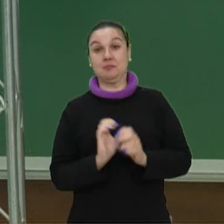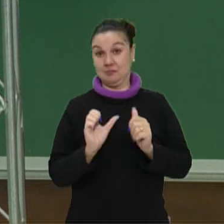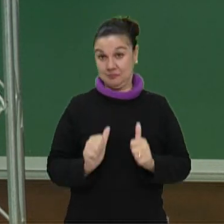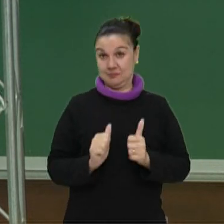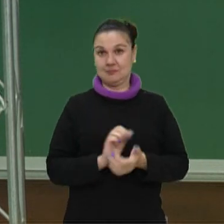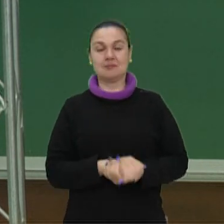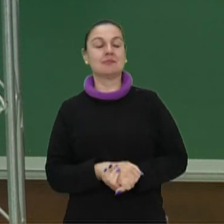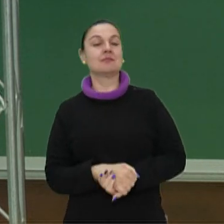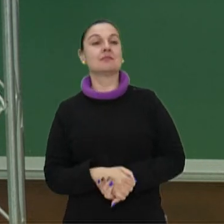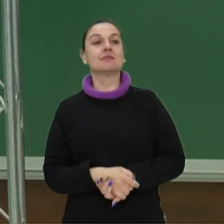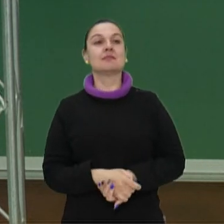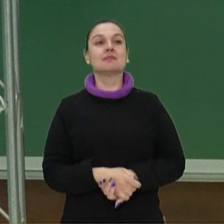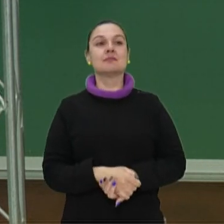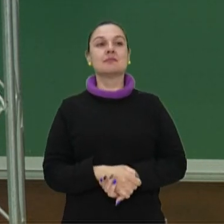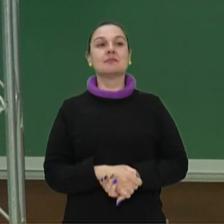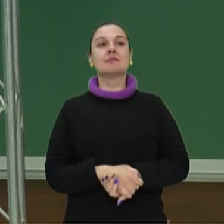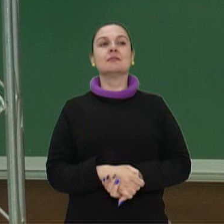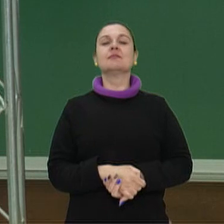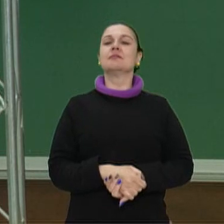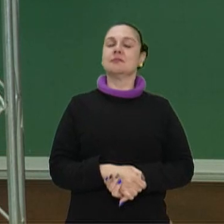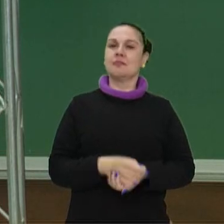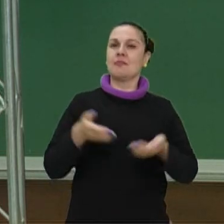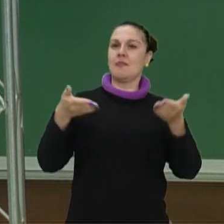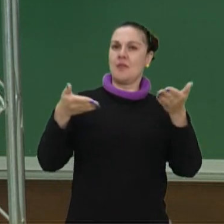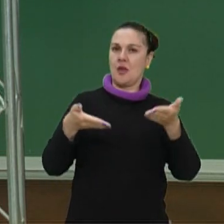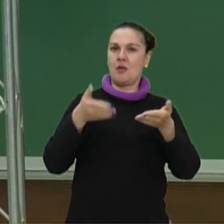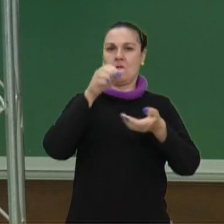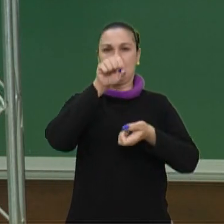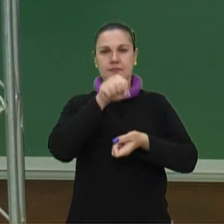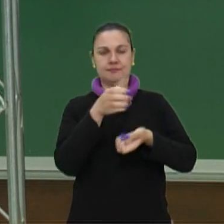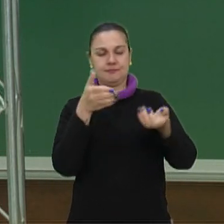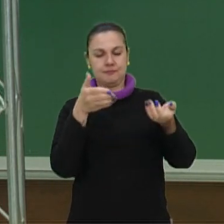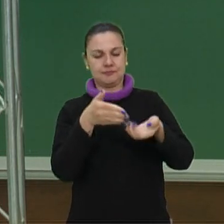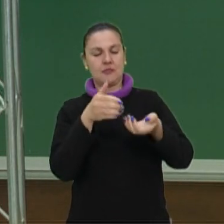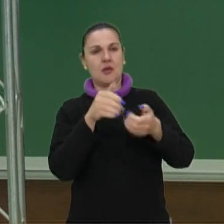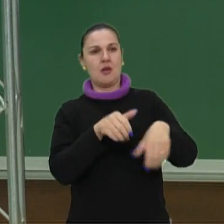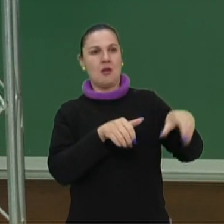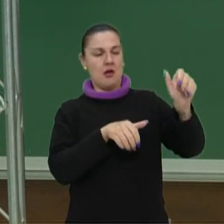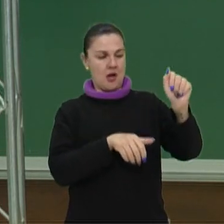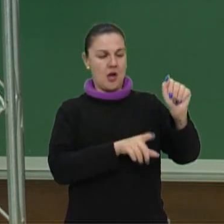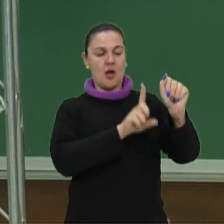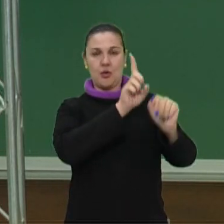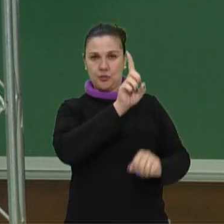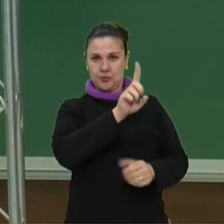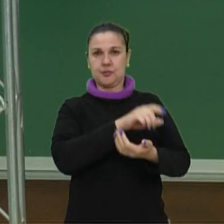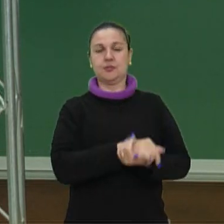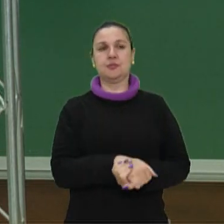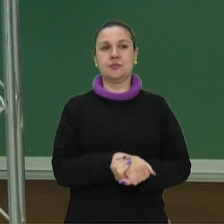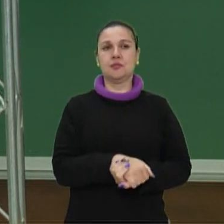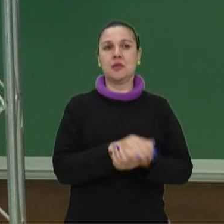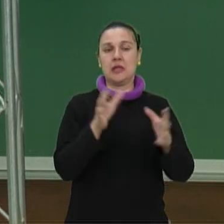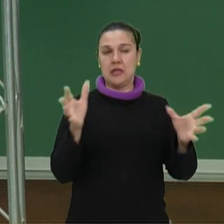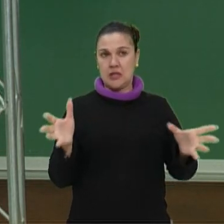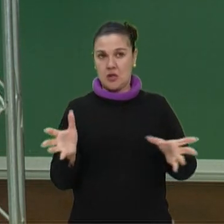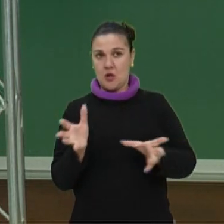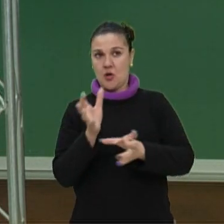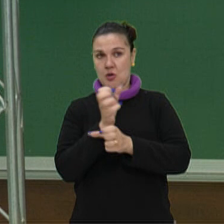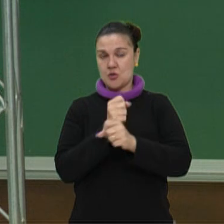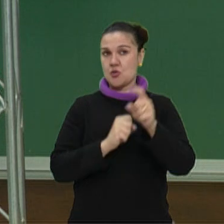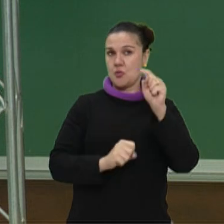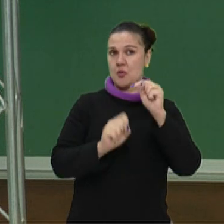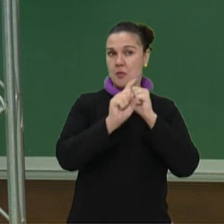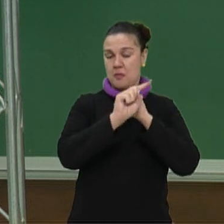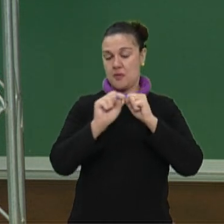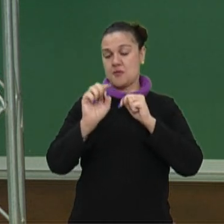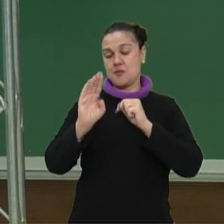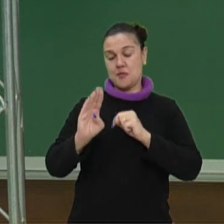aqui, ok? Agora sim, tem uma equação com a valendo 1, então a soma vai ser o b com